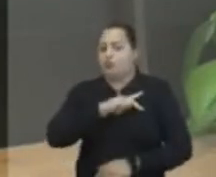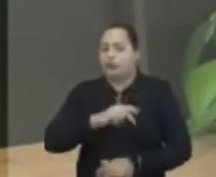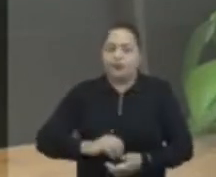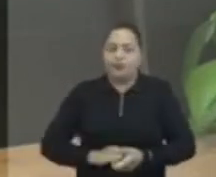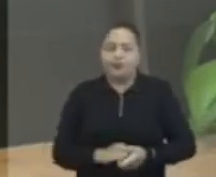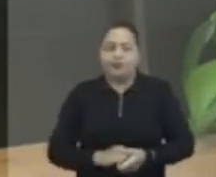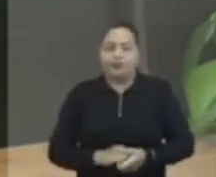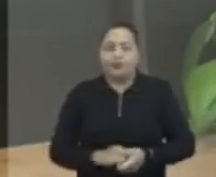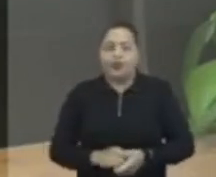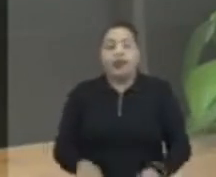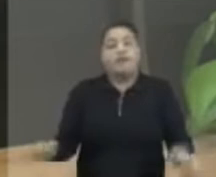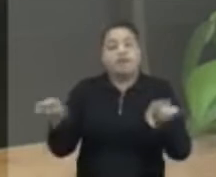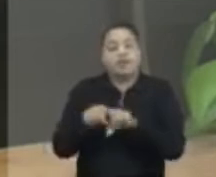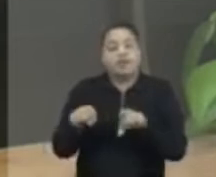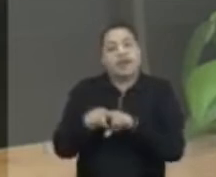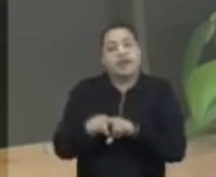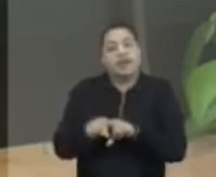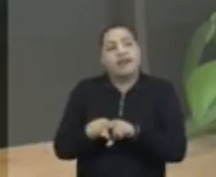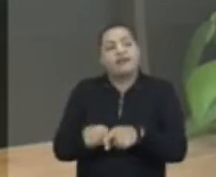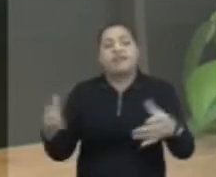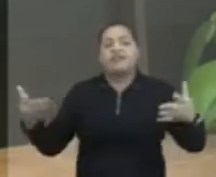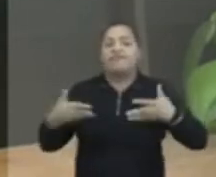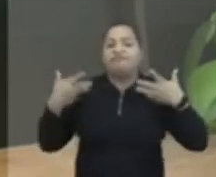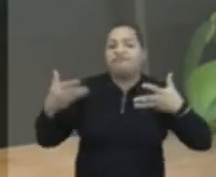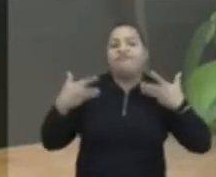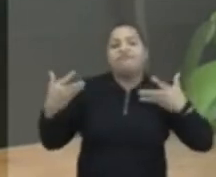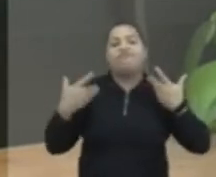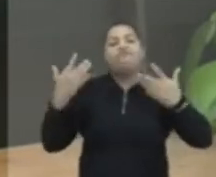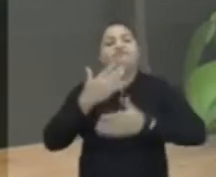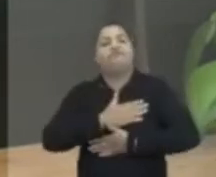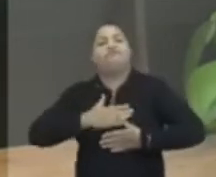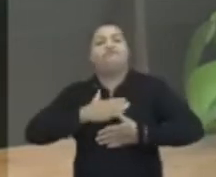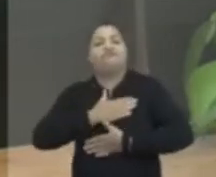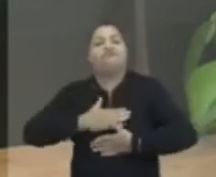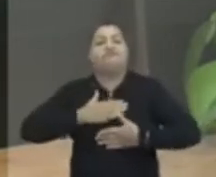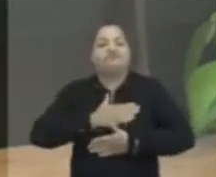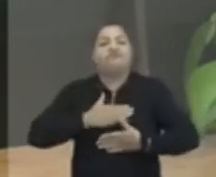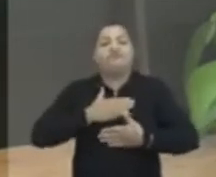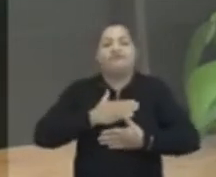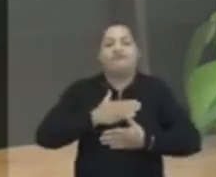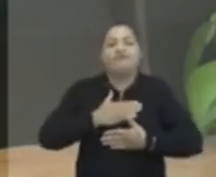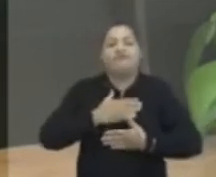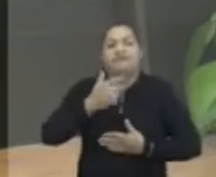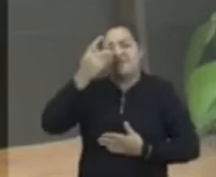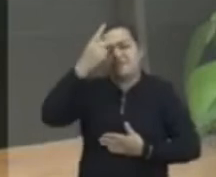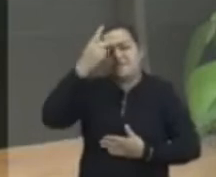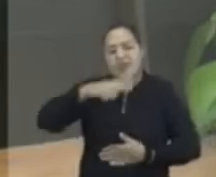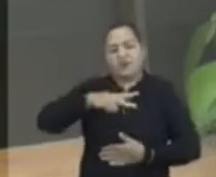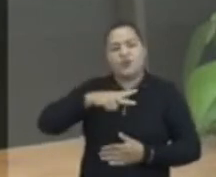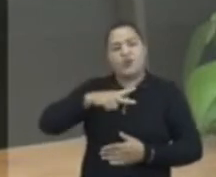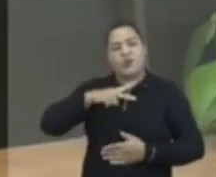Bom, inicialmente também, além da alegria, da satisfação pessoal e profissional de